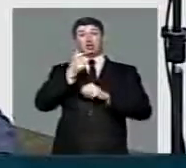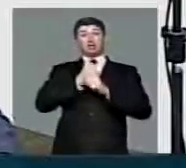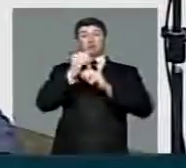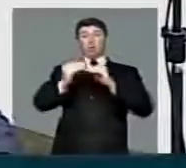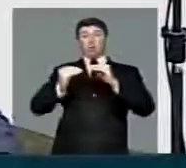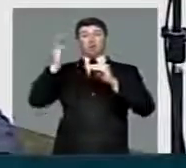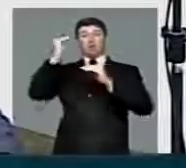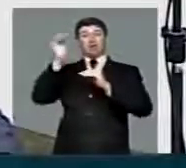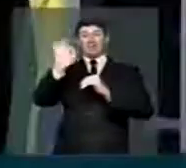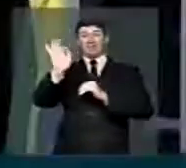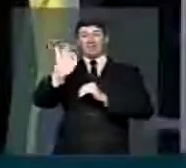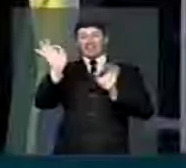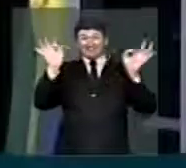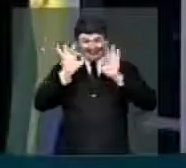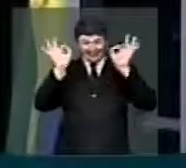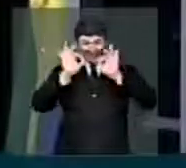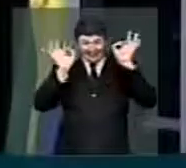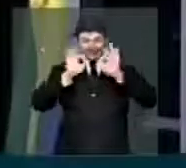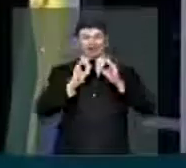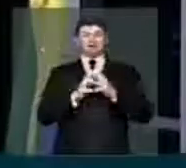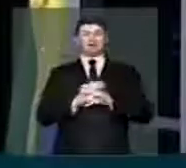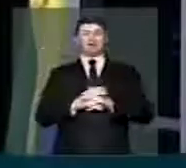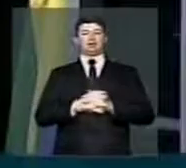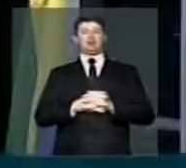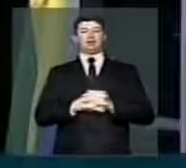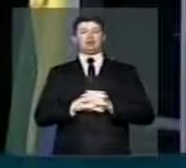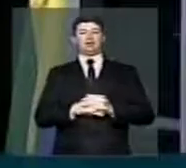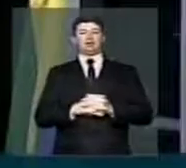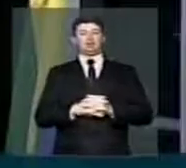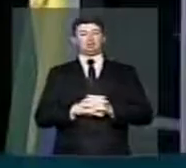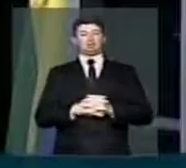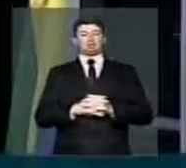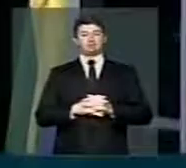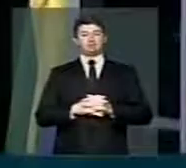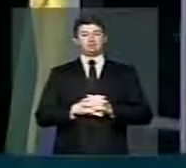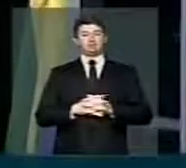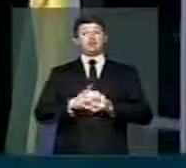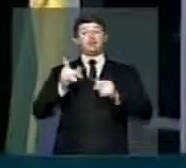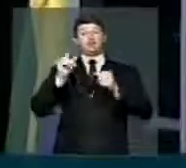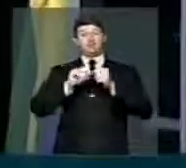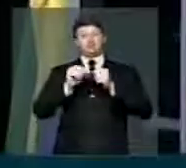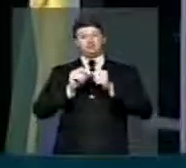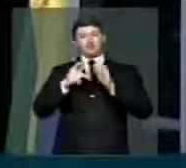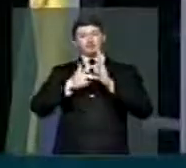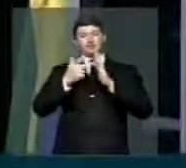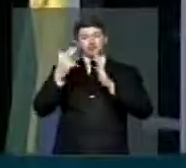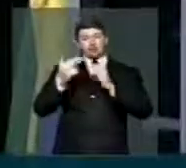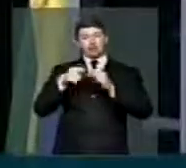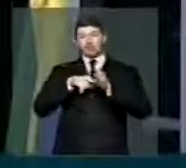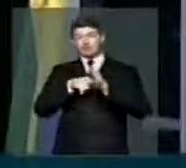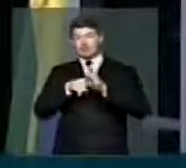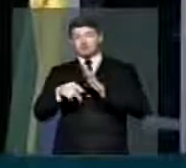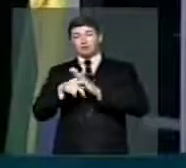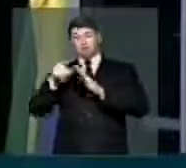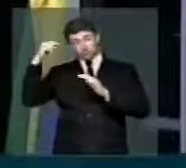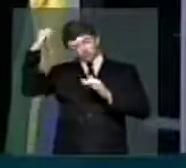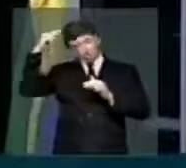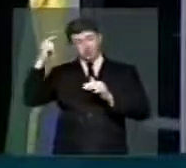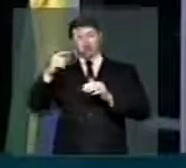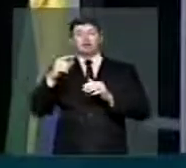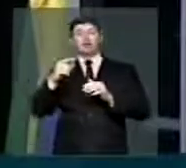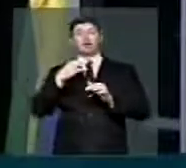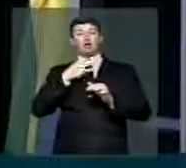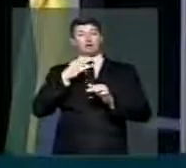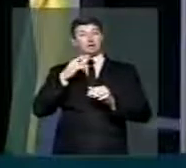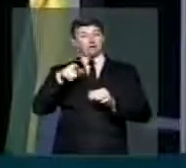anos, não se aumenta vários itens da tabela que faz os procedimentos, né, das filantrópicas. Que